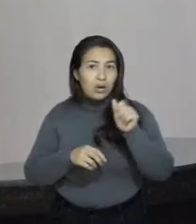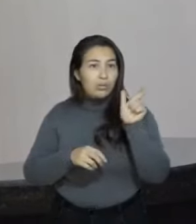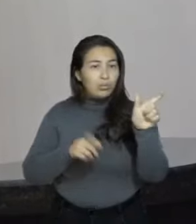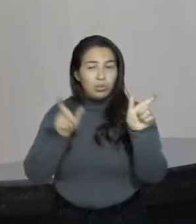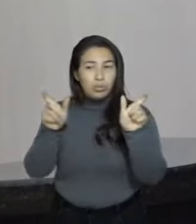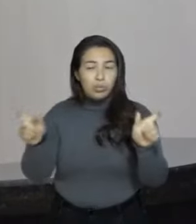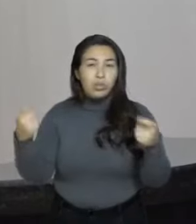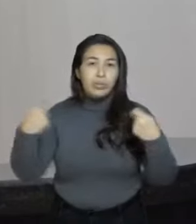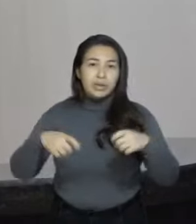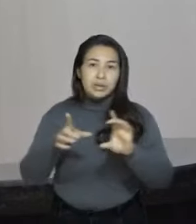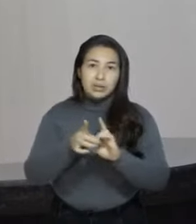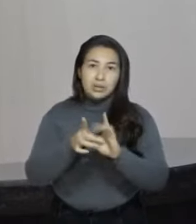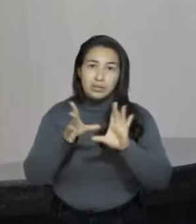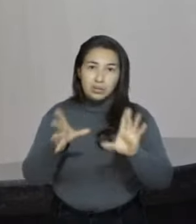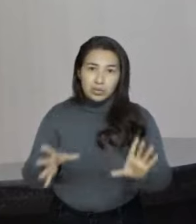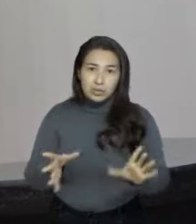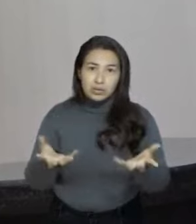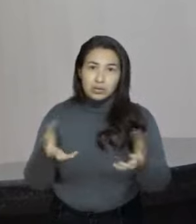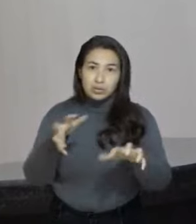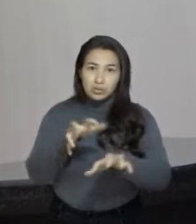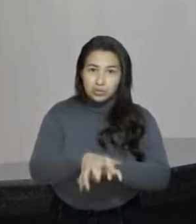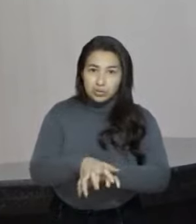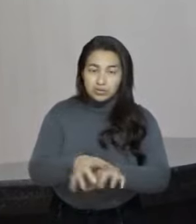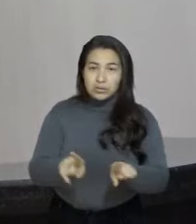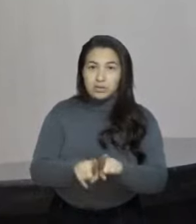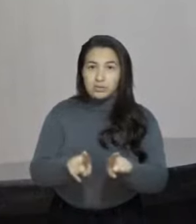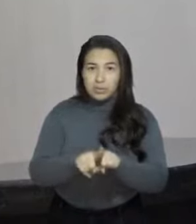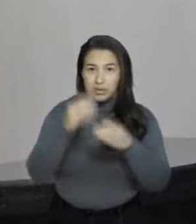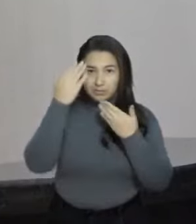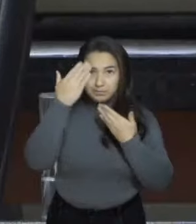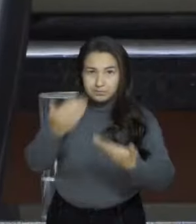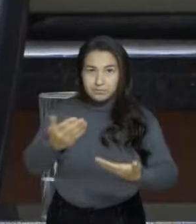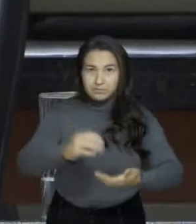democrático inclusive na linguagem também muito obrigada